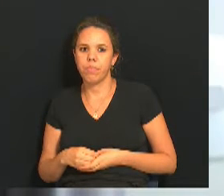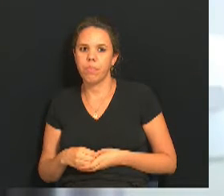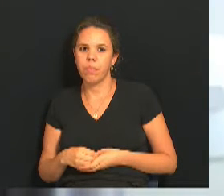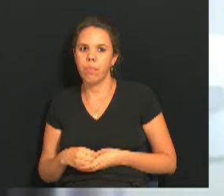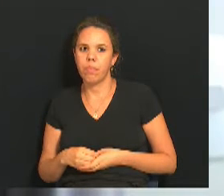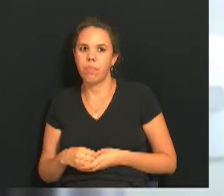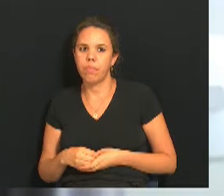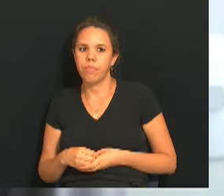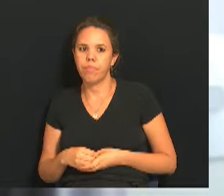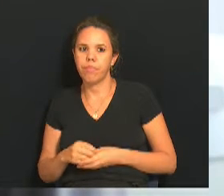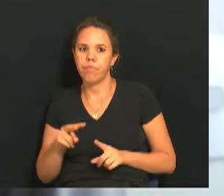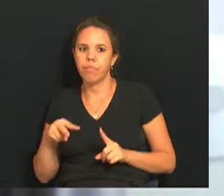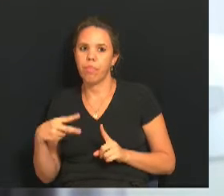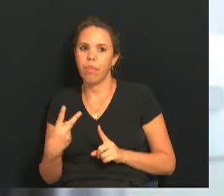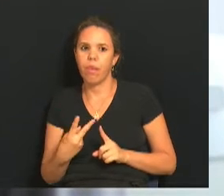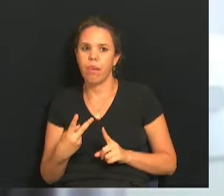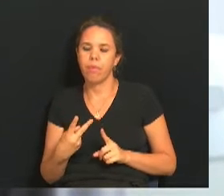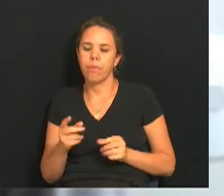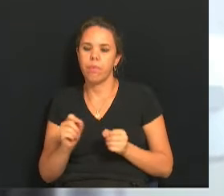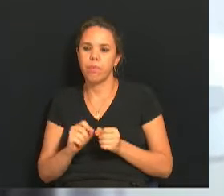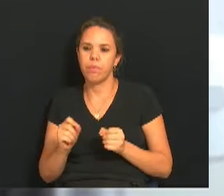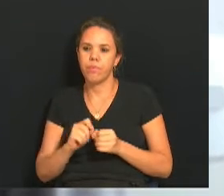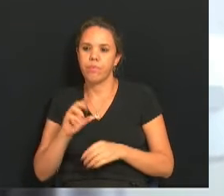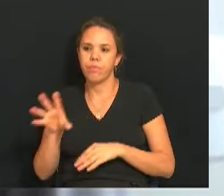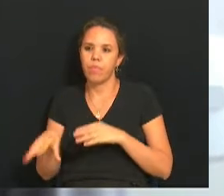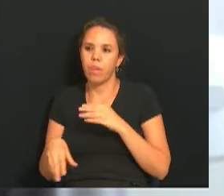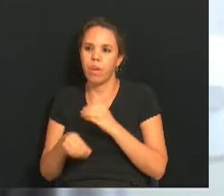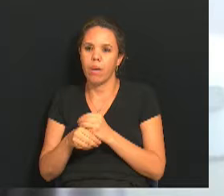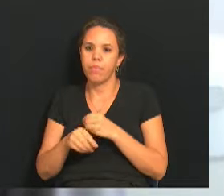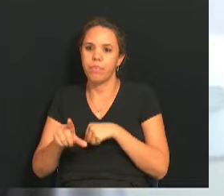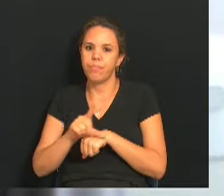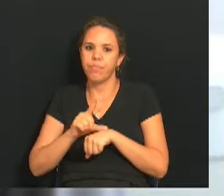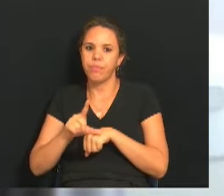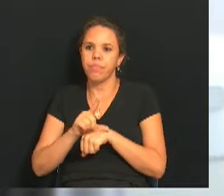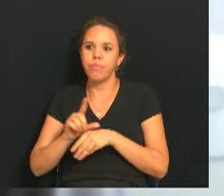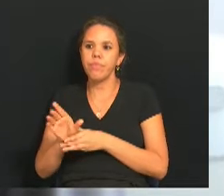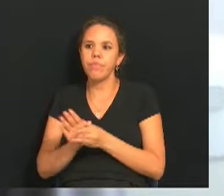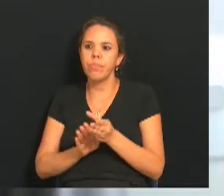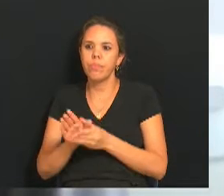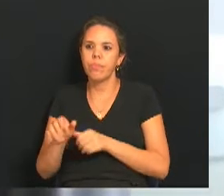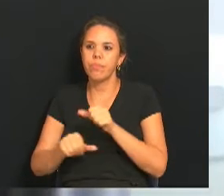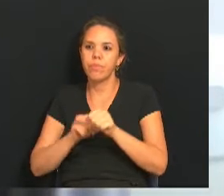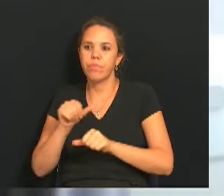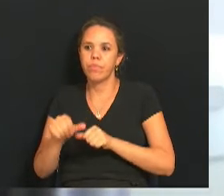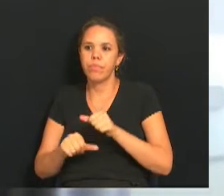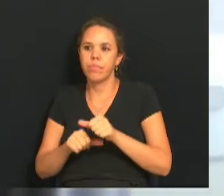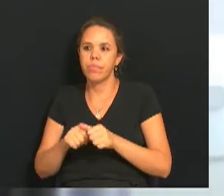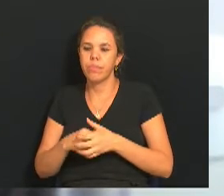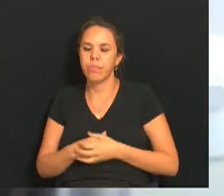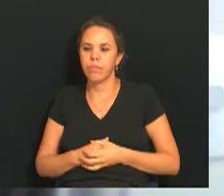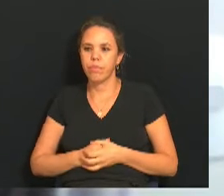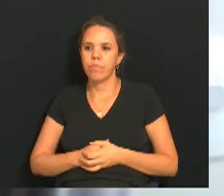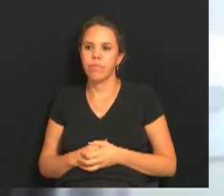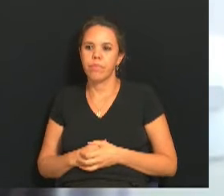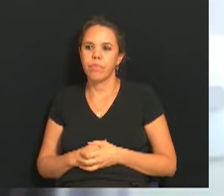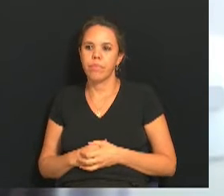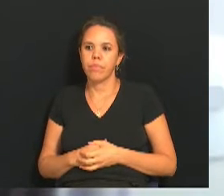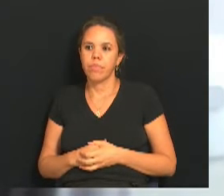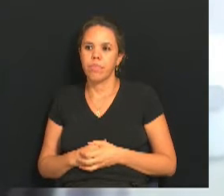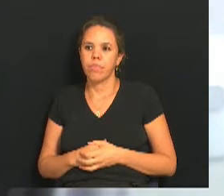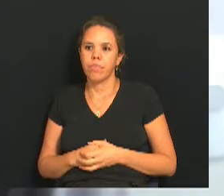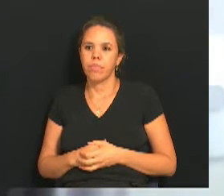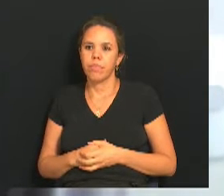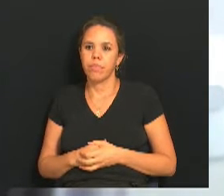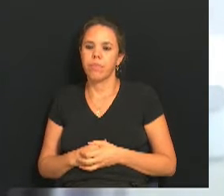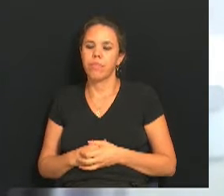a perspectiva de fazer uma atualização da legislação do conselho e transformar um conselho mais